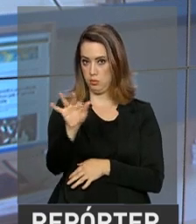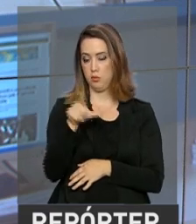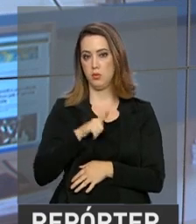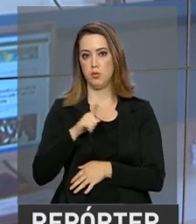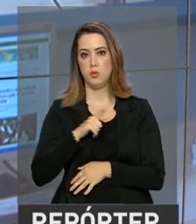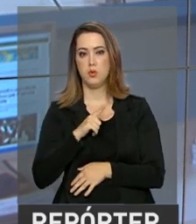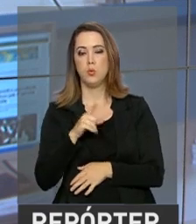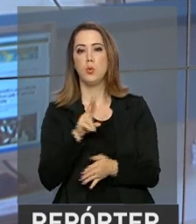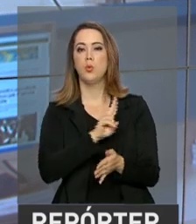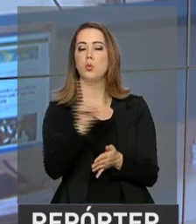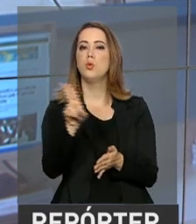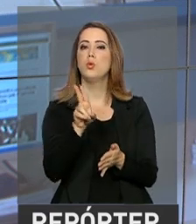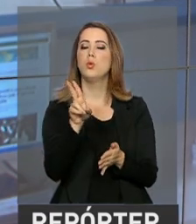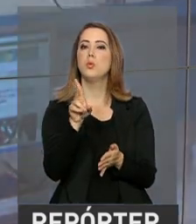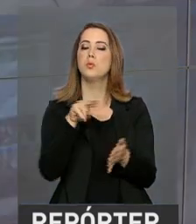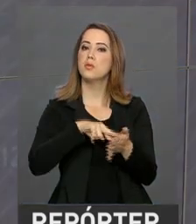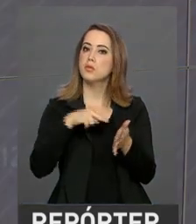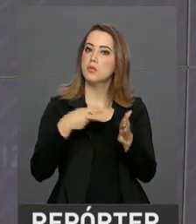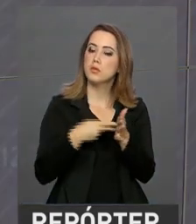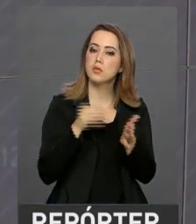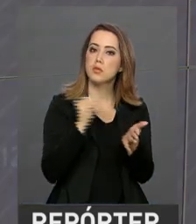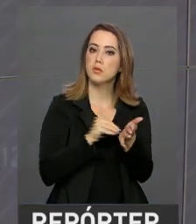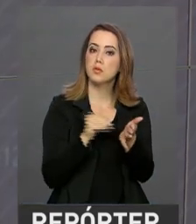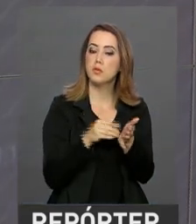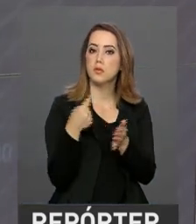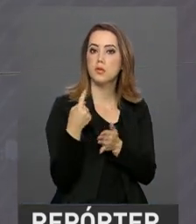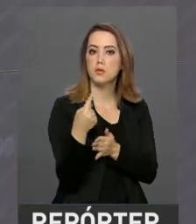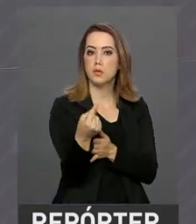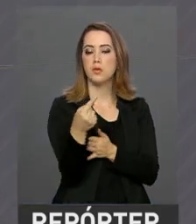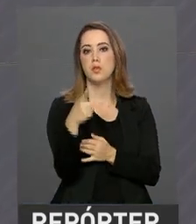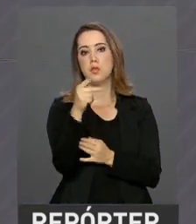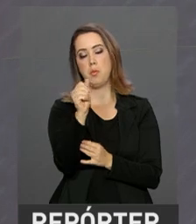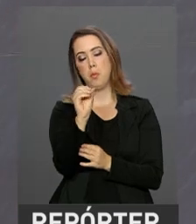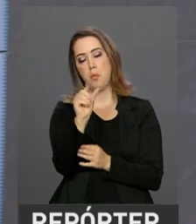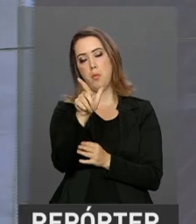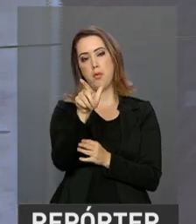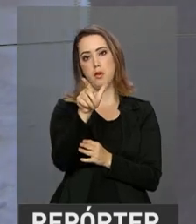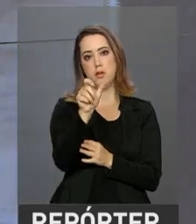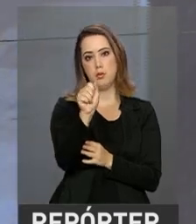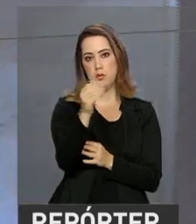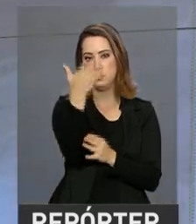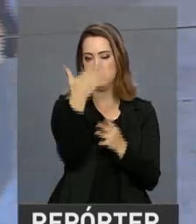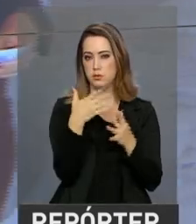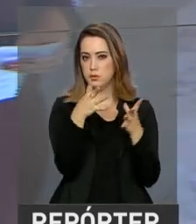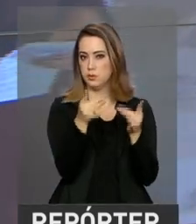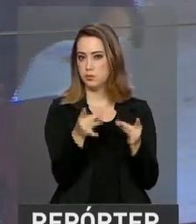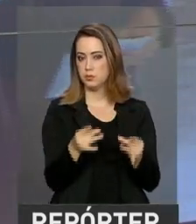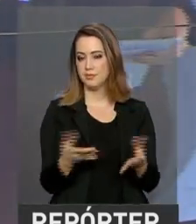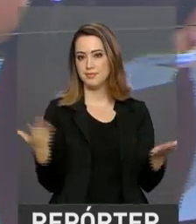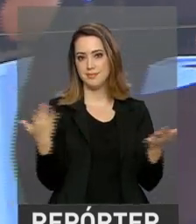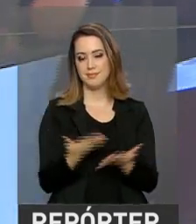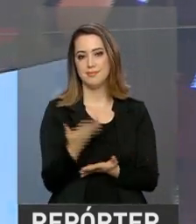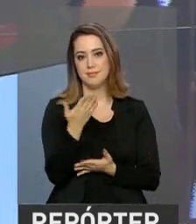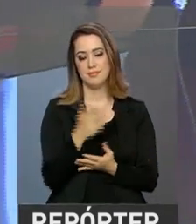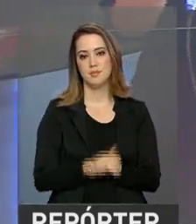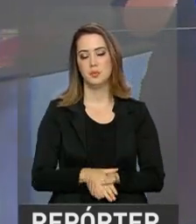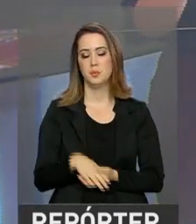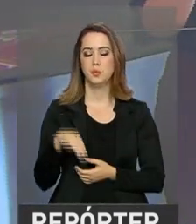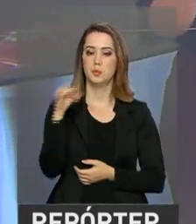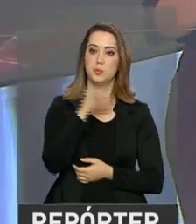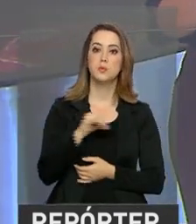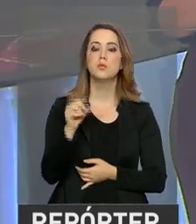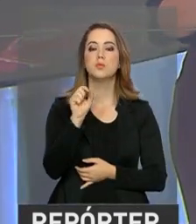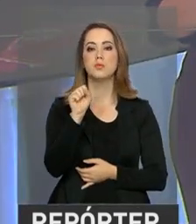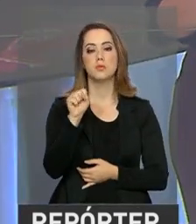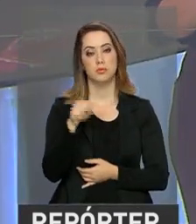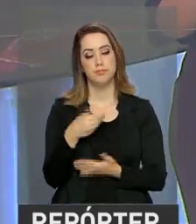Resta 1, está sendo realizada em 6 estados. A repórter Paola Deorte traz ao vivo para a gente os detalhes. Oi, Paola. Oi, Renata. Pois